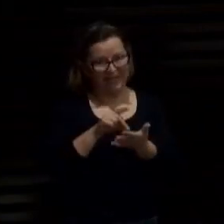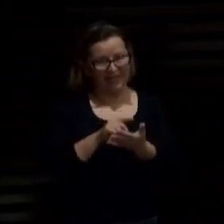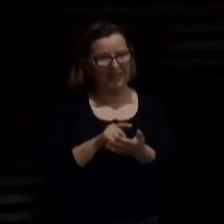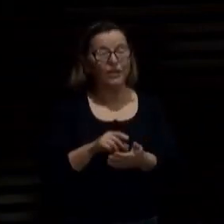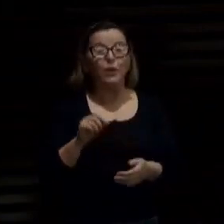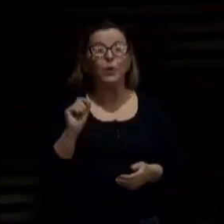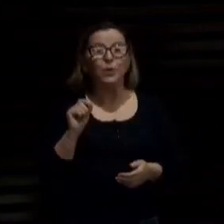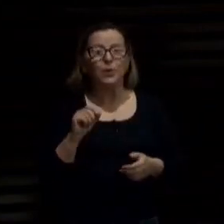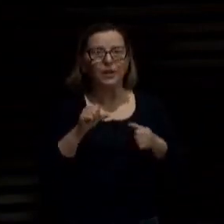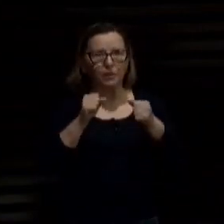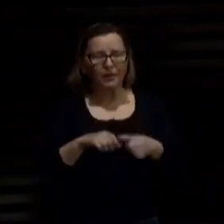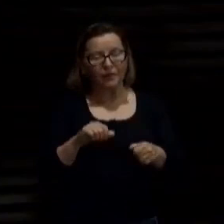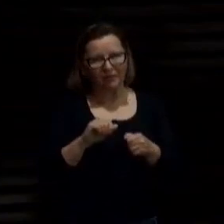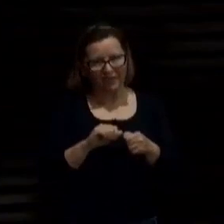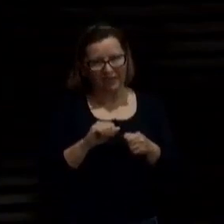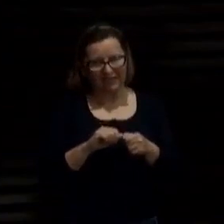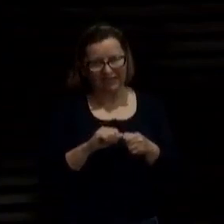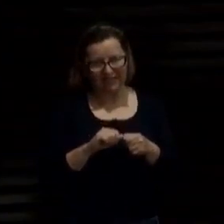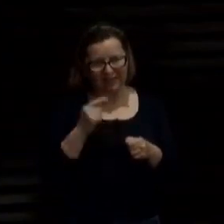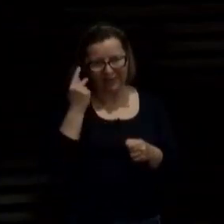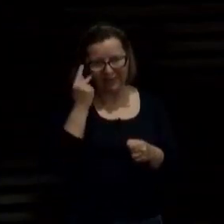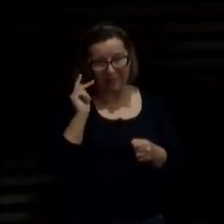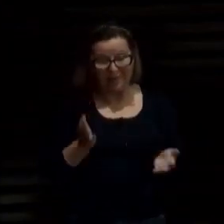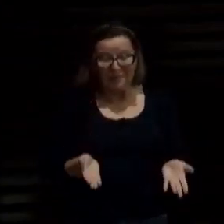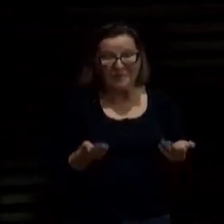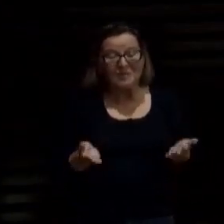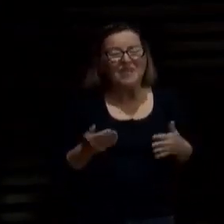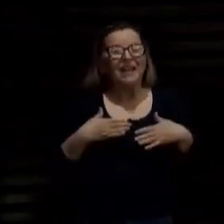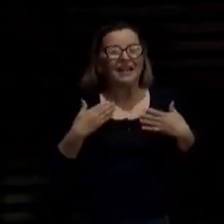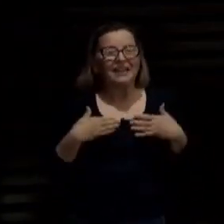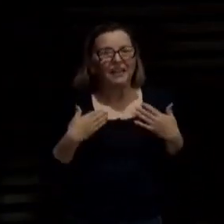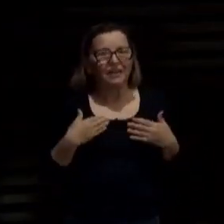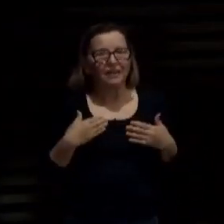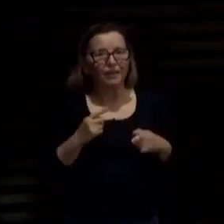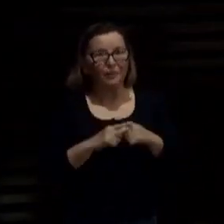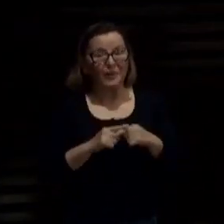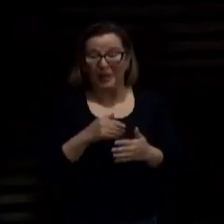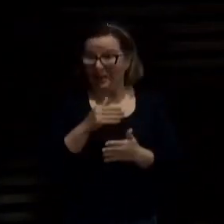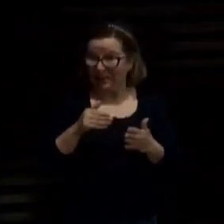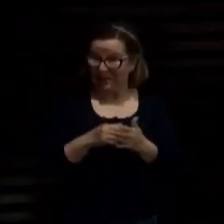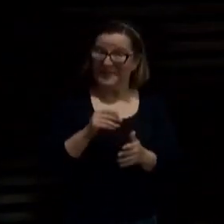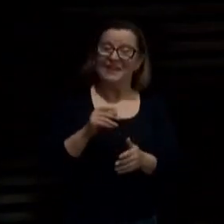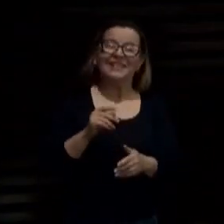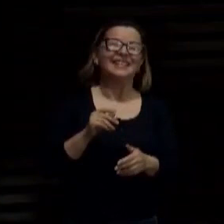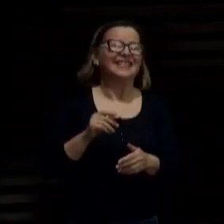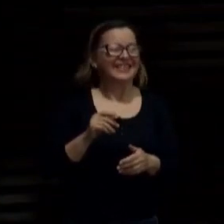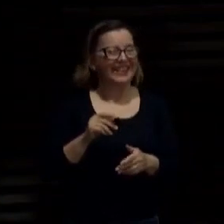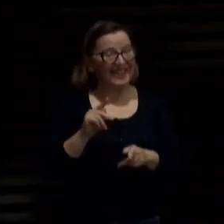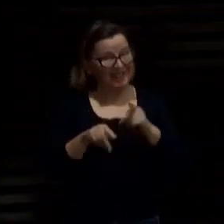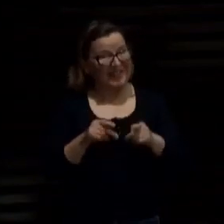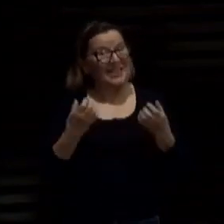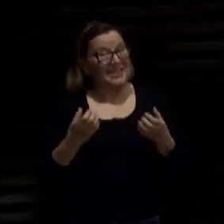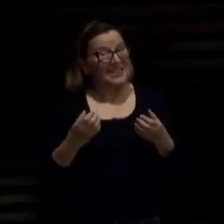para, intencionalmente, proativamente, para promover a alegria? Afinal de contas, todo mundo aqui quer ser alegre. Todo mundo quer ter